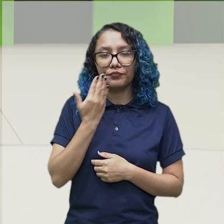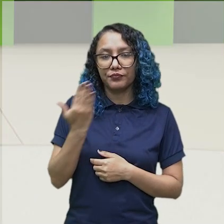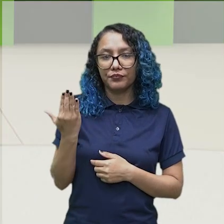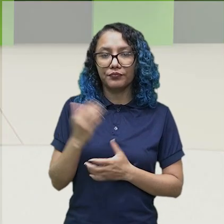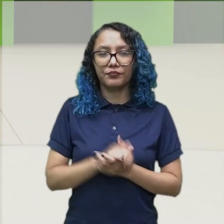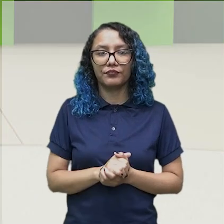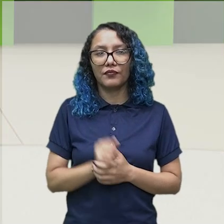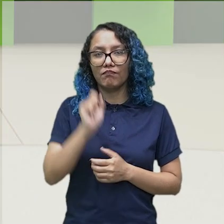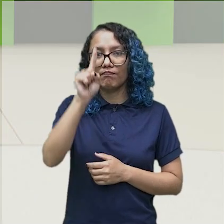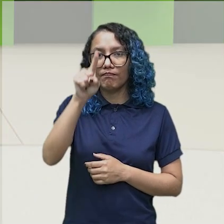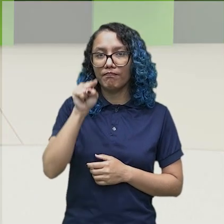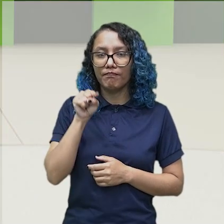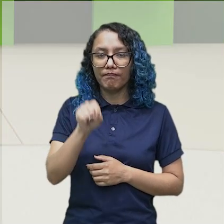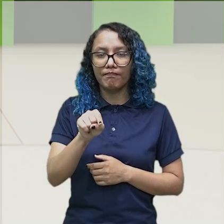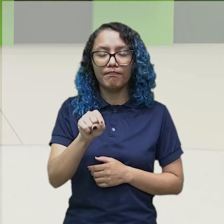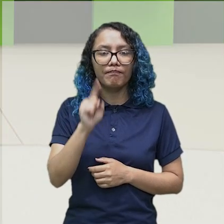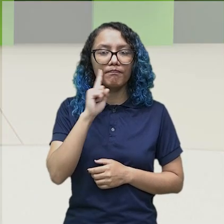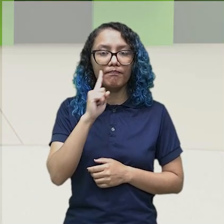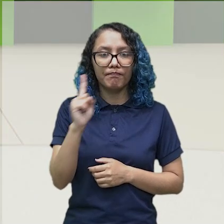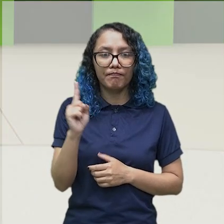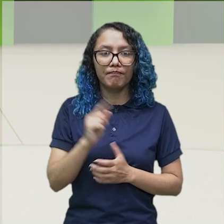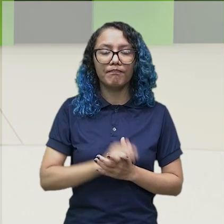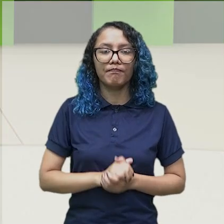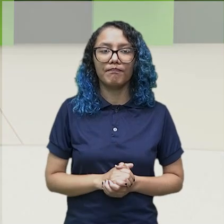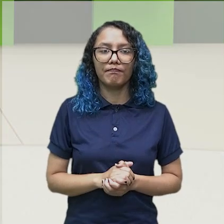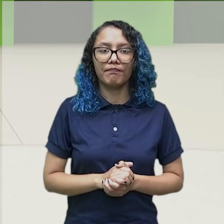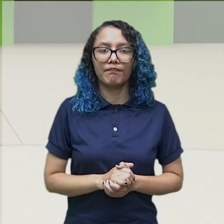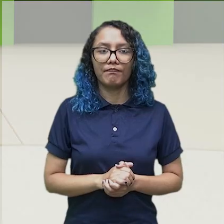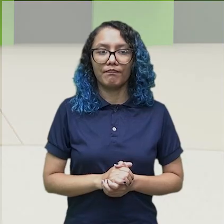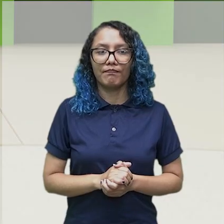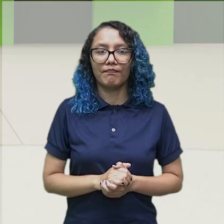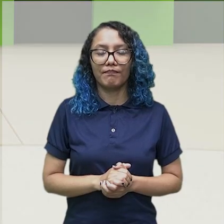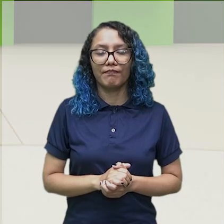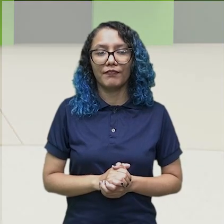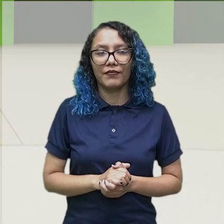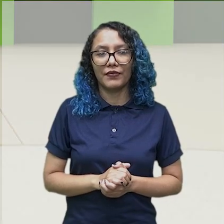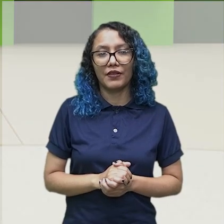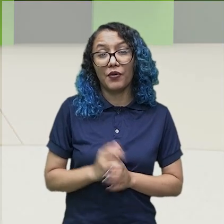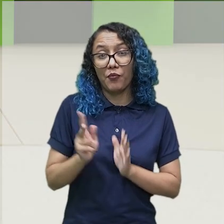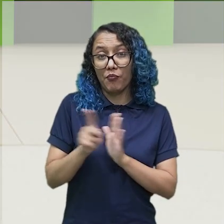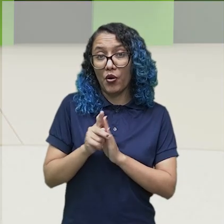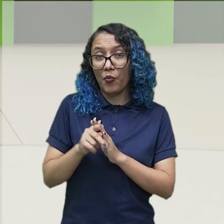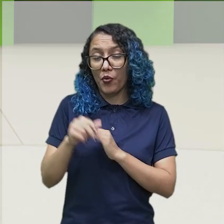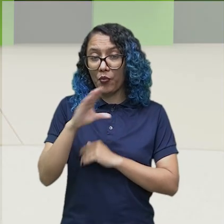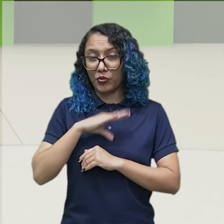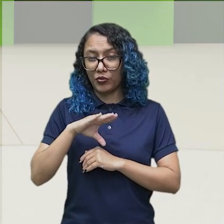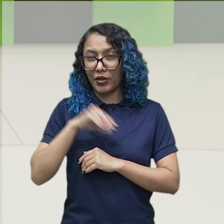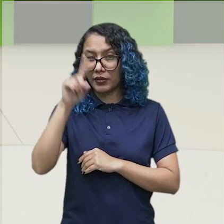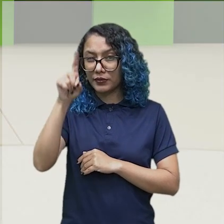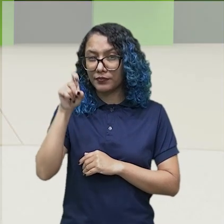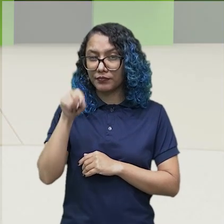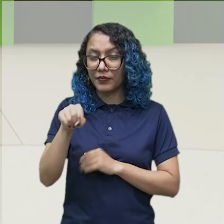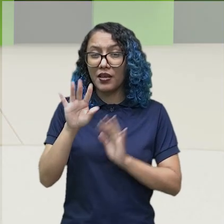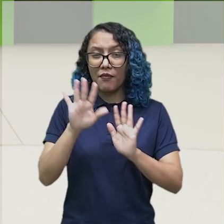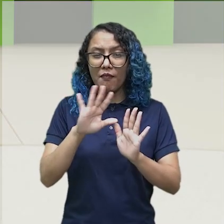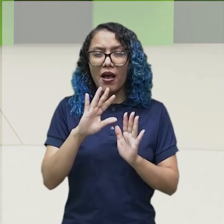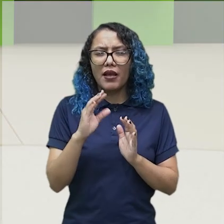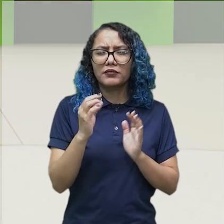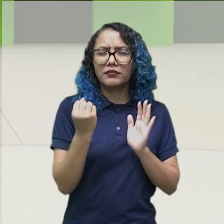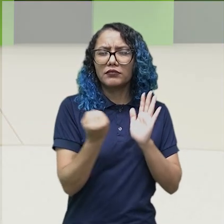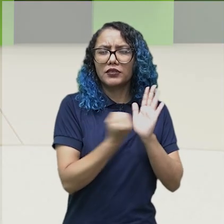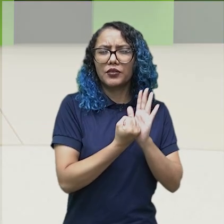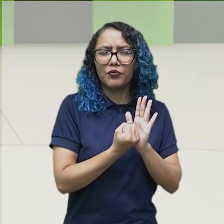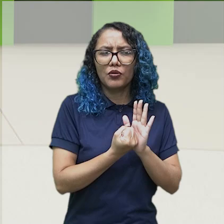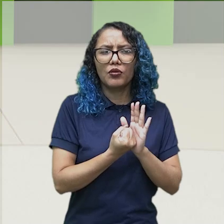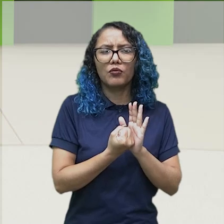é uma exclamação para a gente, né, aqui da língua portuguesa, mas nos símbolos, né, ele indica o seguinte,